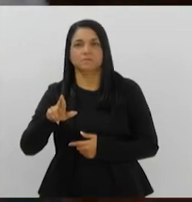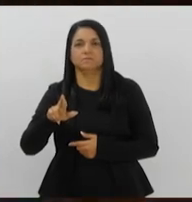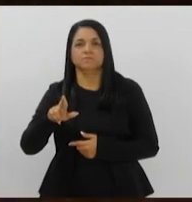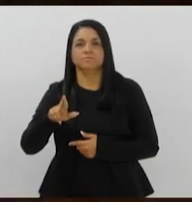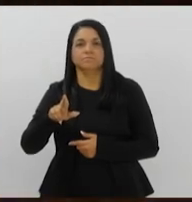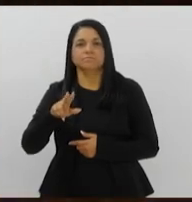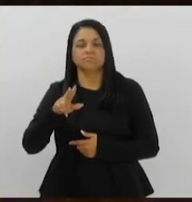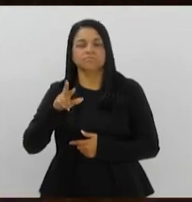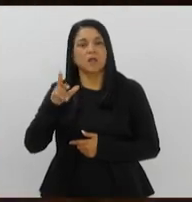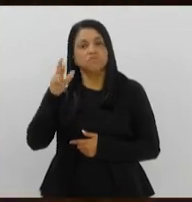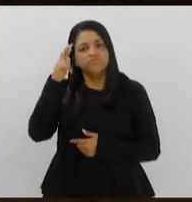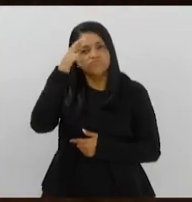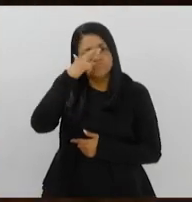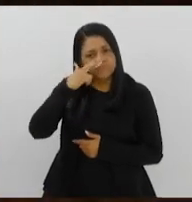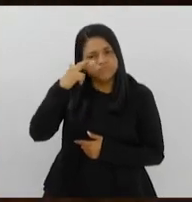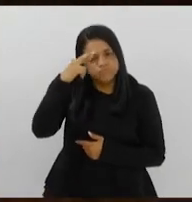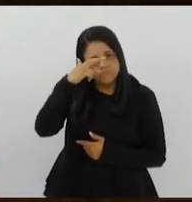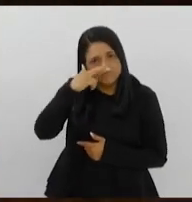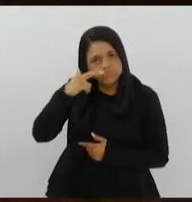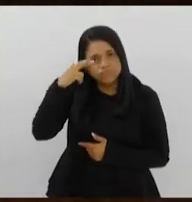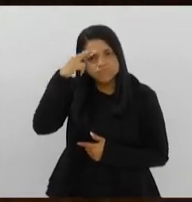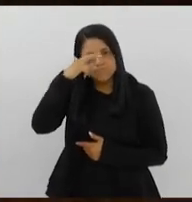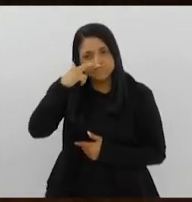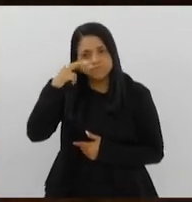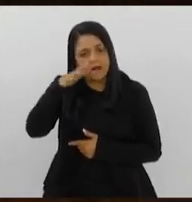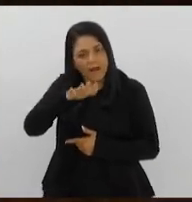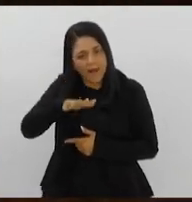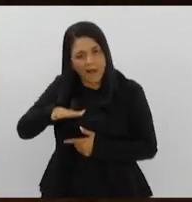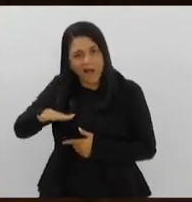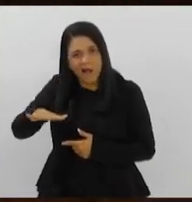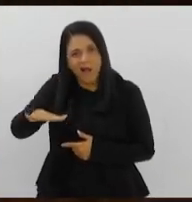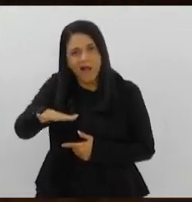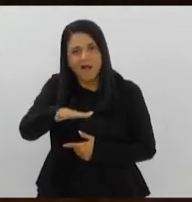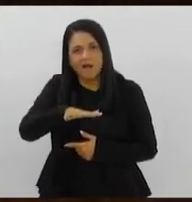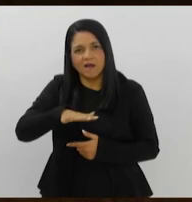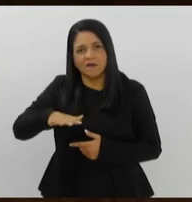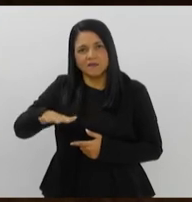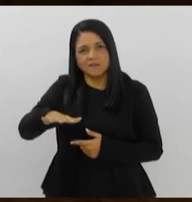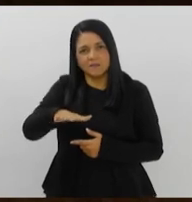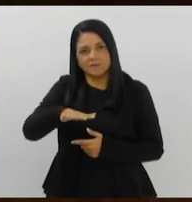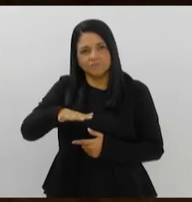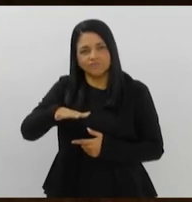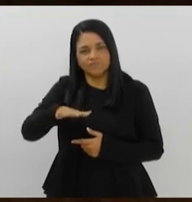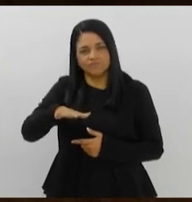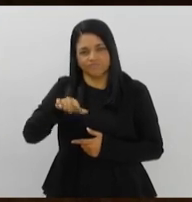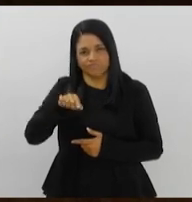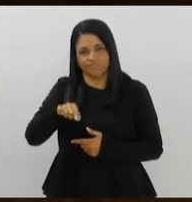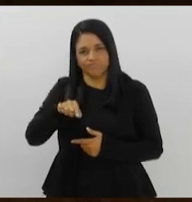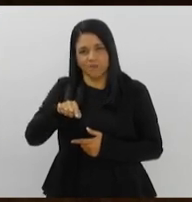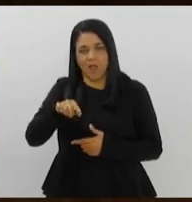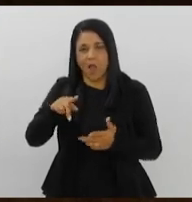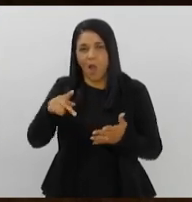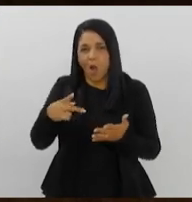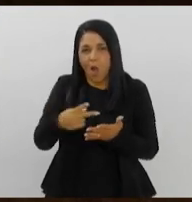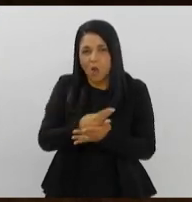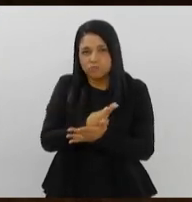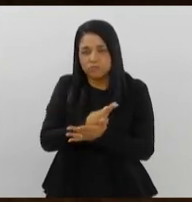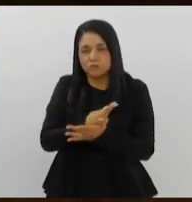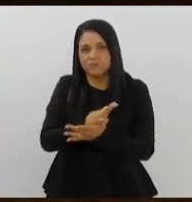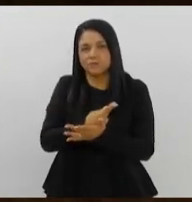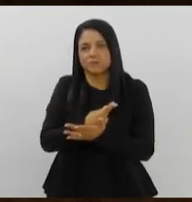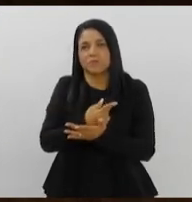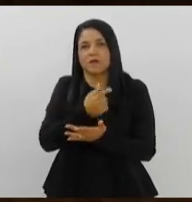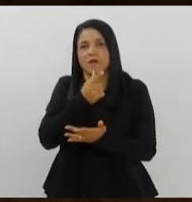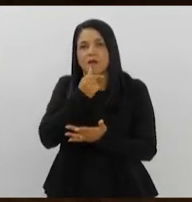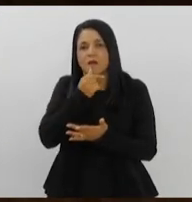de vistoriarmos toda essa área. Muito bom, Fábio. Quando explodiu a contaminação da